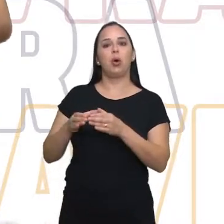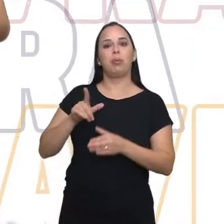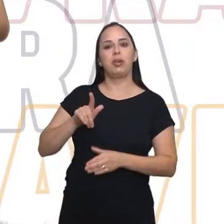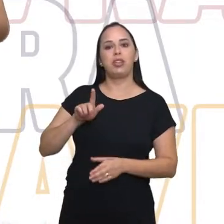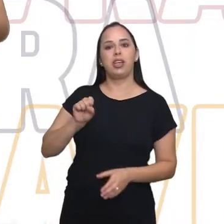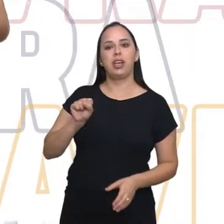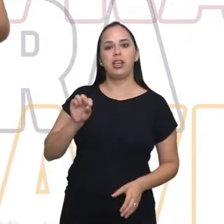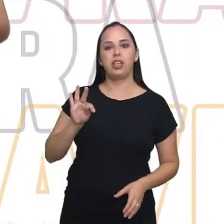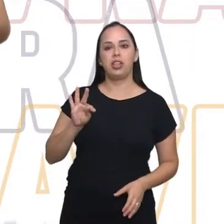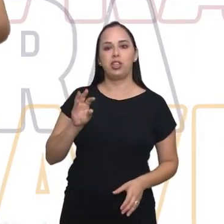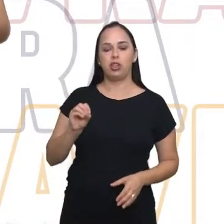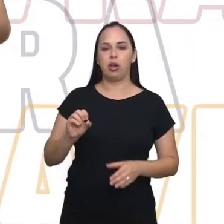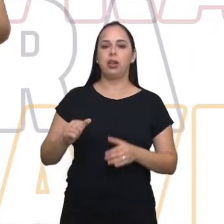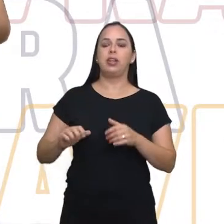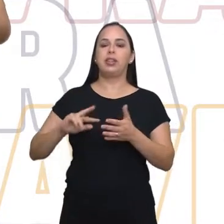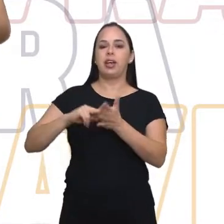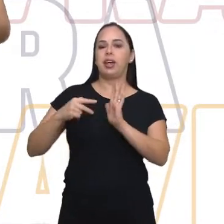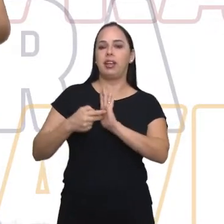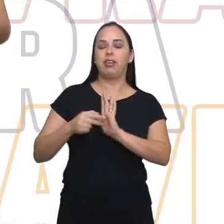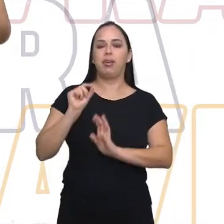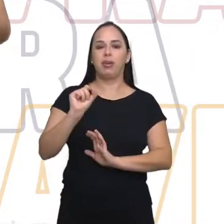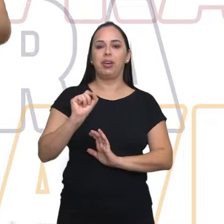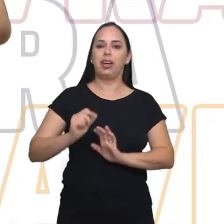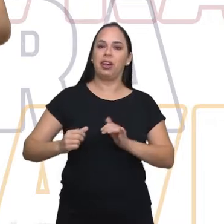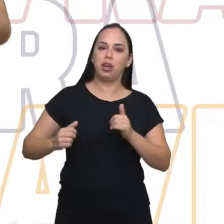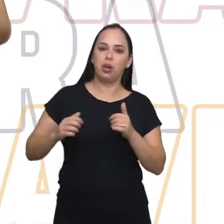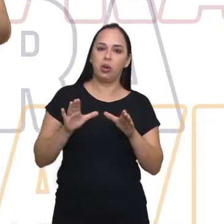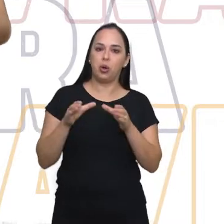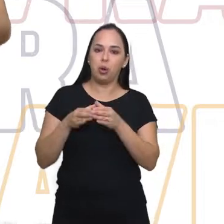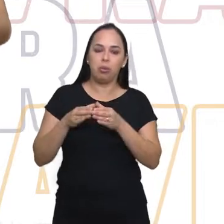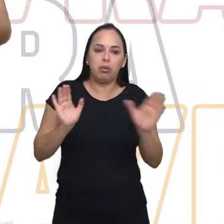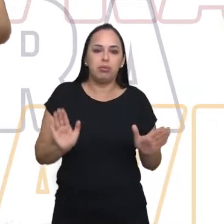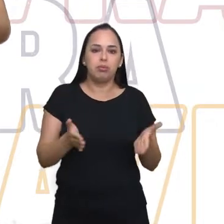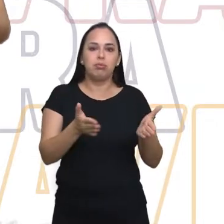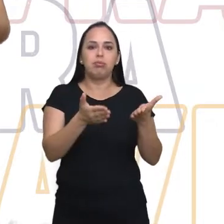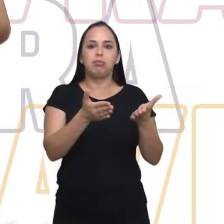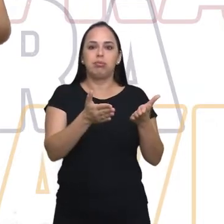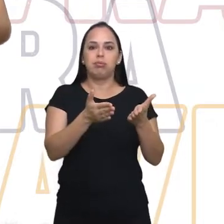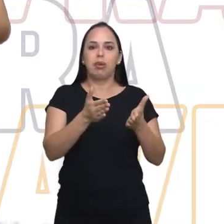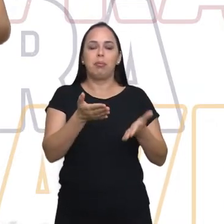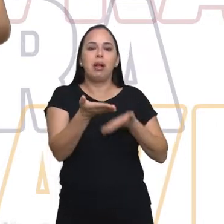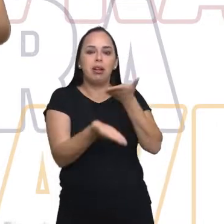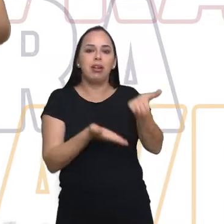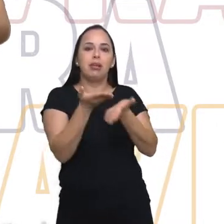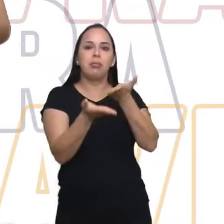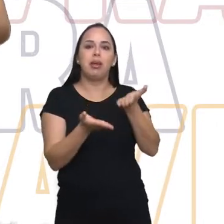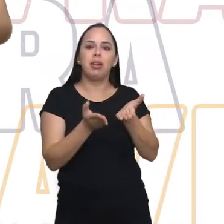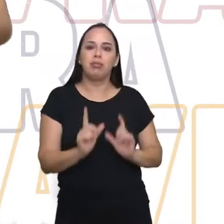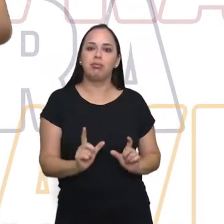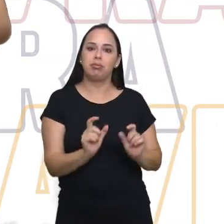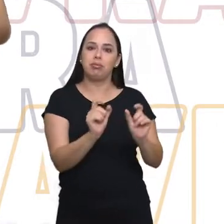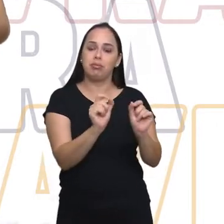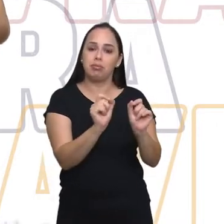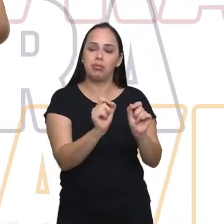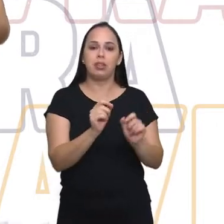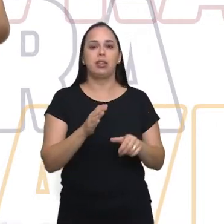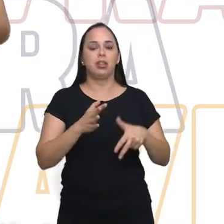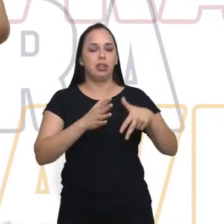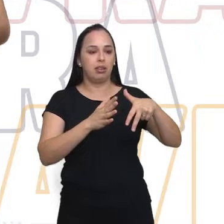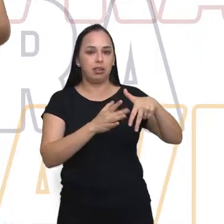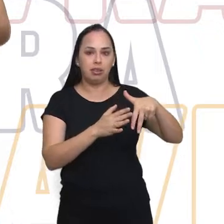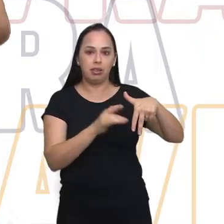ele significa Grupo de Estímulo e Solidariedade ao Tratamento Oncológico, onde são prestados atendimentos a pessoas